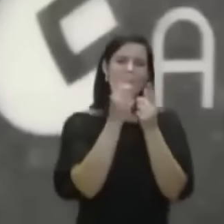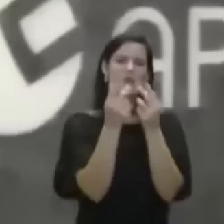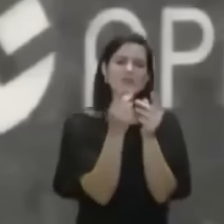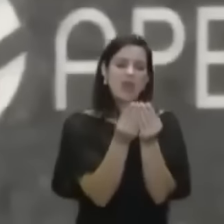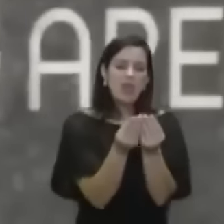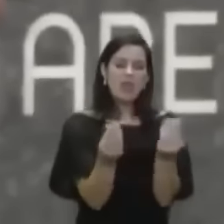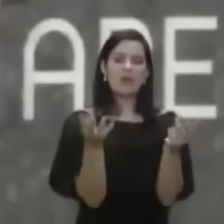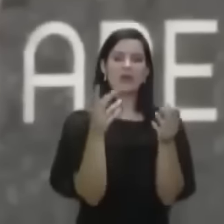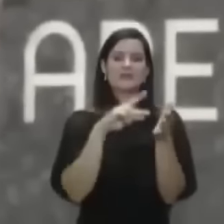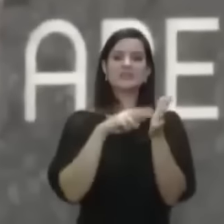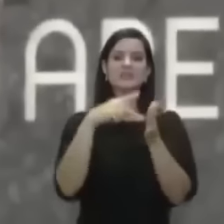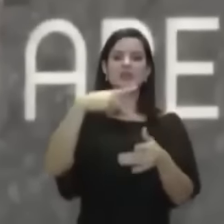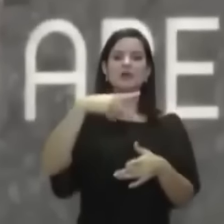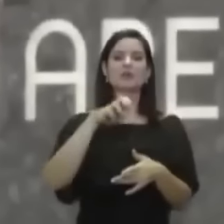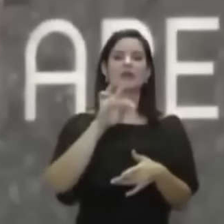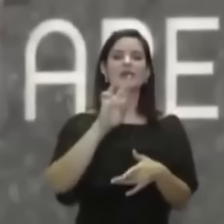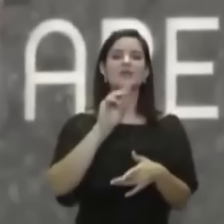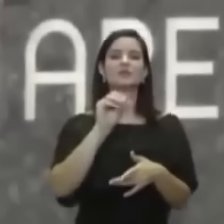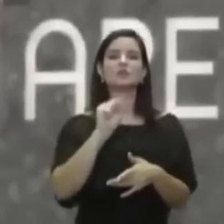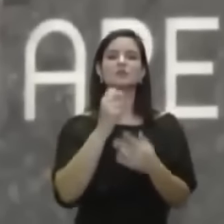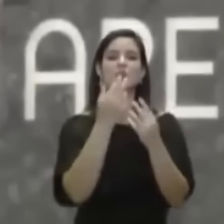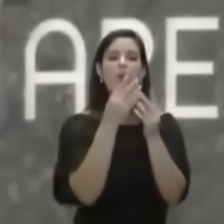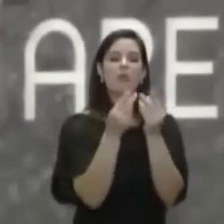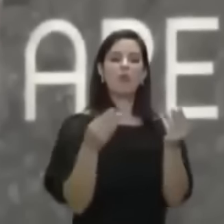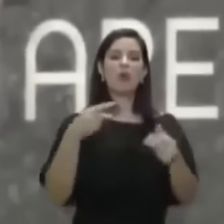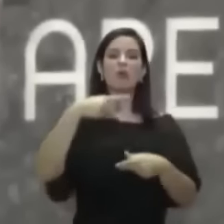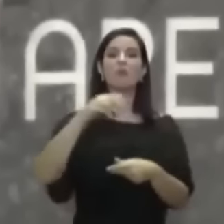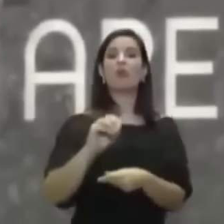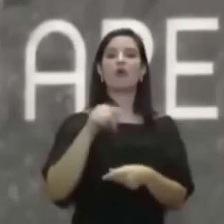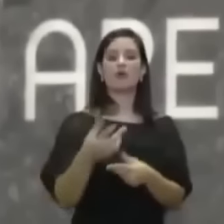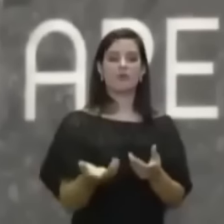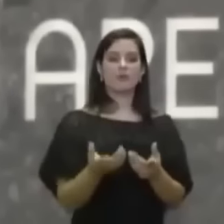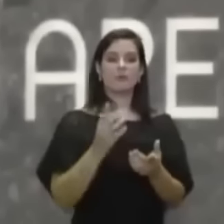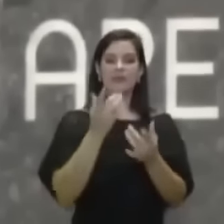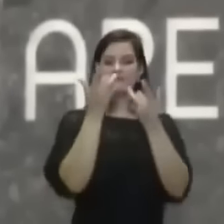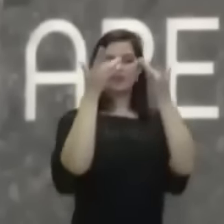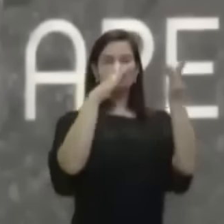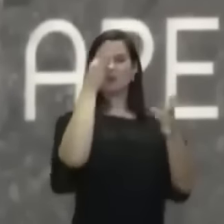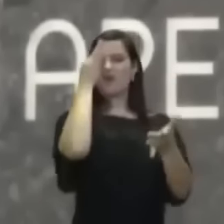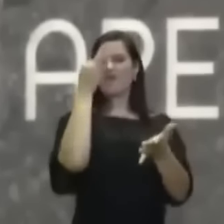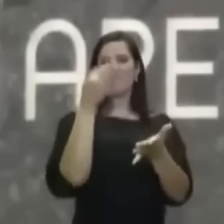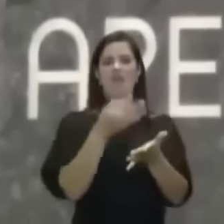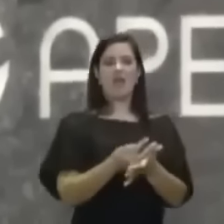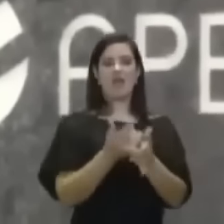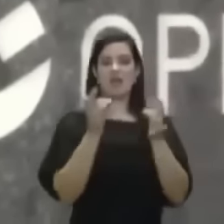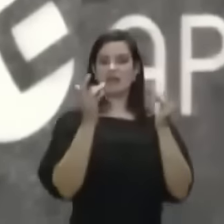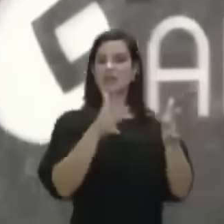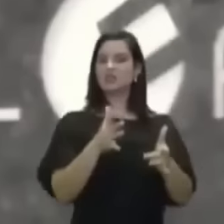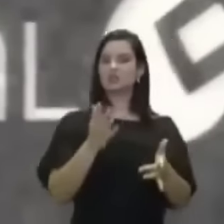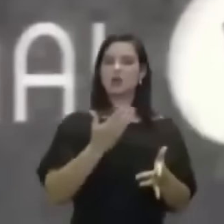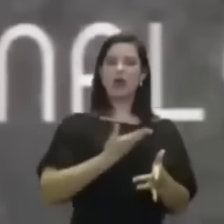pó, apenas pó. Negou seu nome, negou sua fé, negou seu apostolado, negou o seu Senhor.